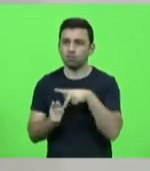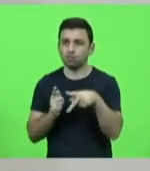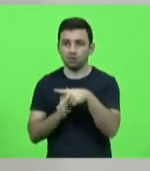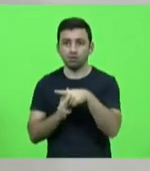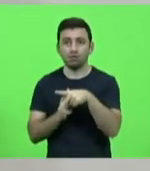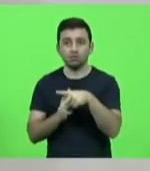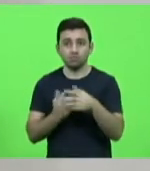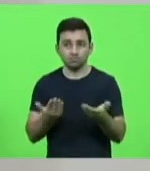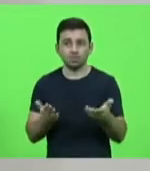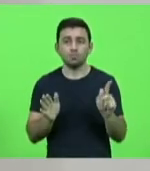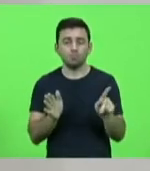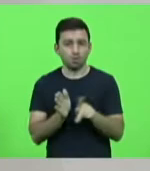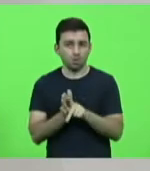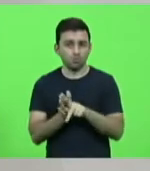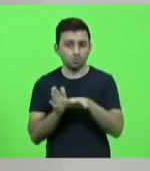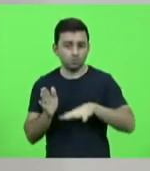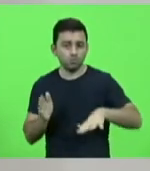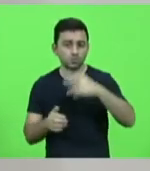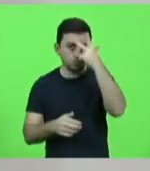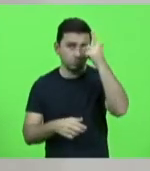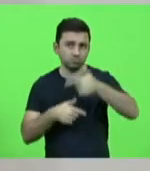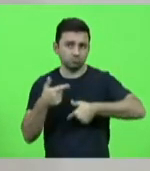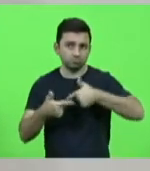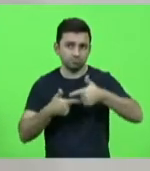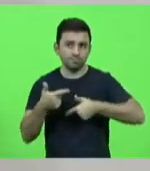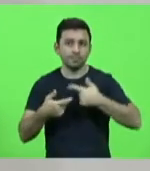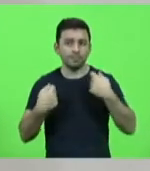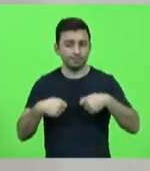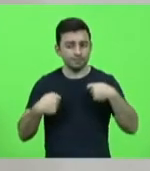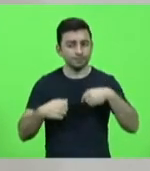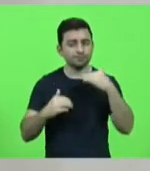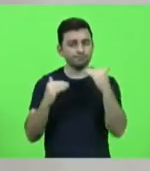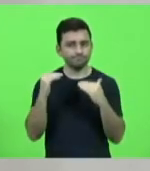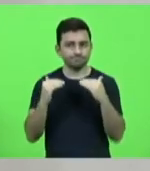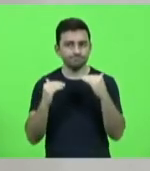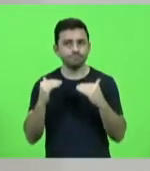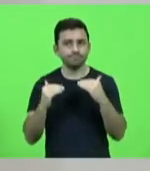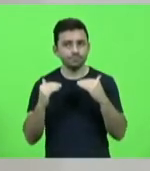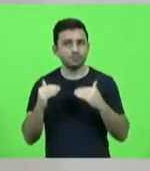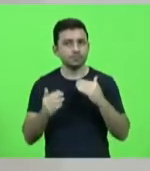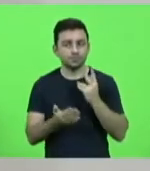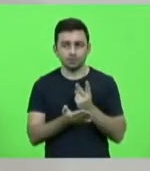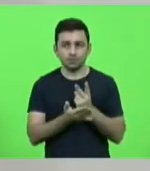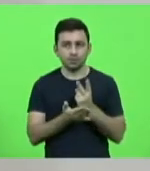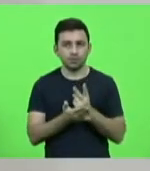nos trabalhadores, tem que haver a contrapartida sempre